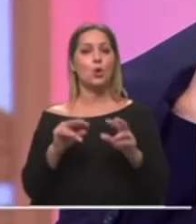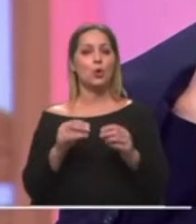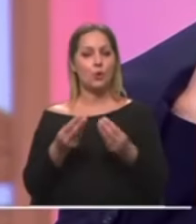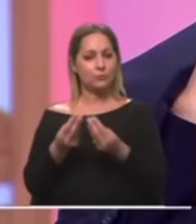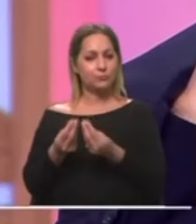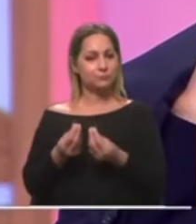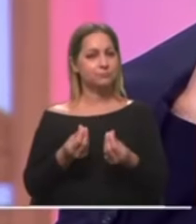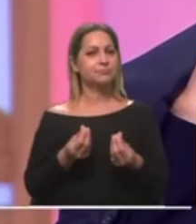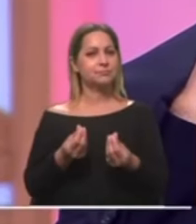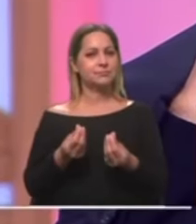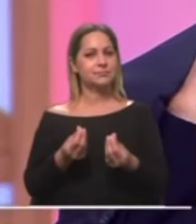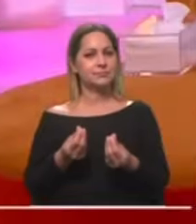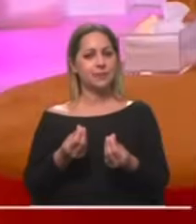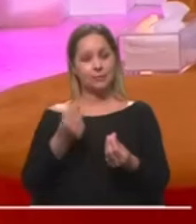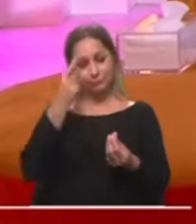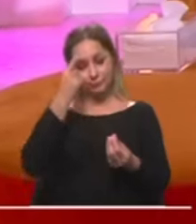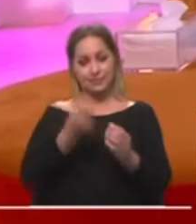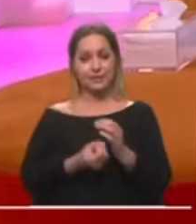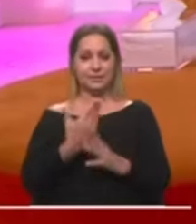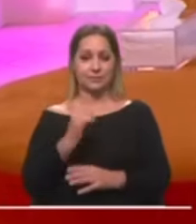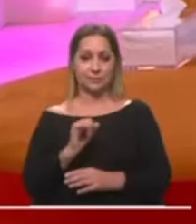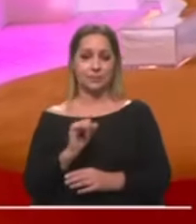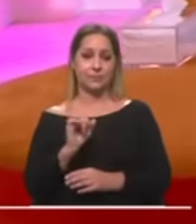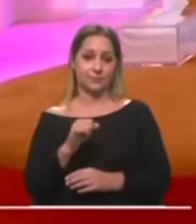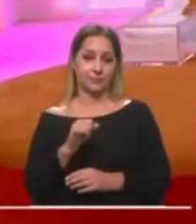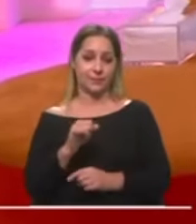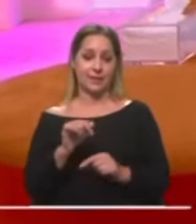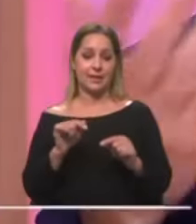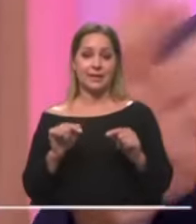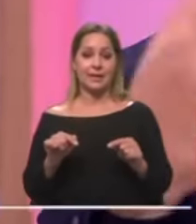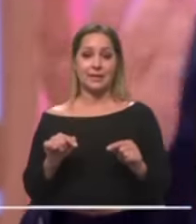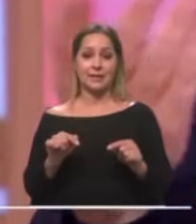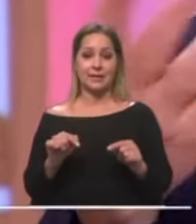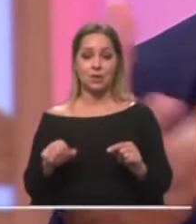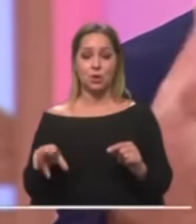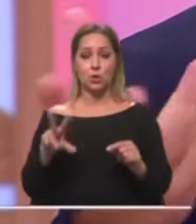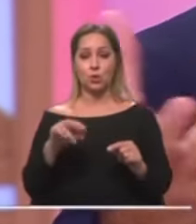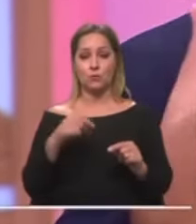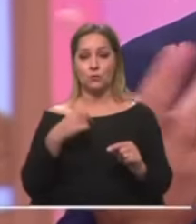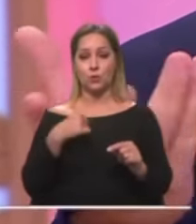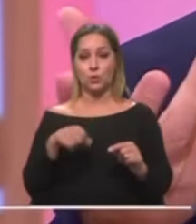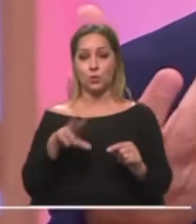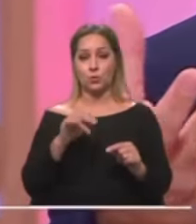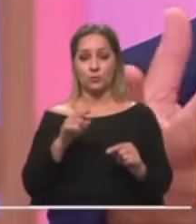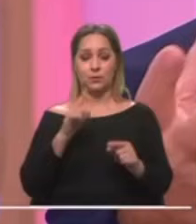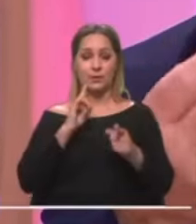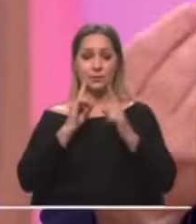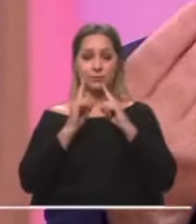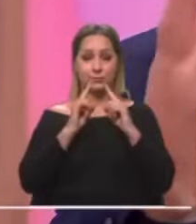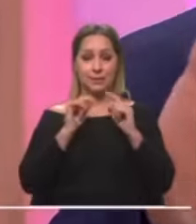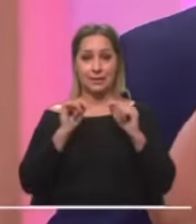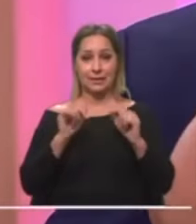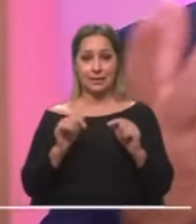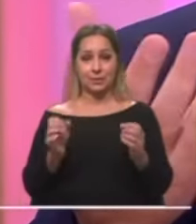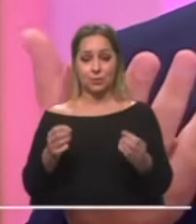eh que vem da tua criatividade Ah sim vem aqui neste caso novo eu não trazia nada de novo era a standup realmente não era feita ou